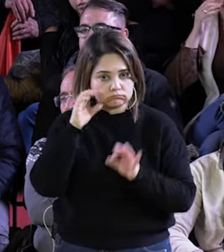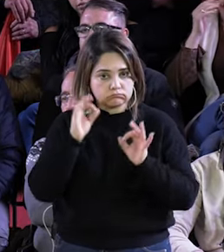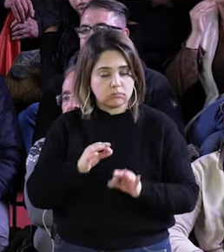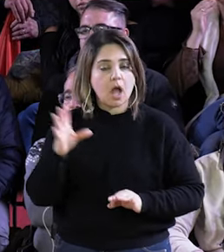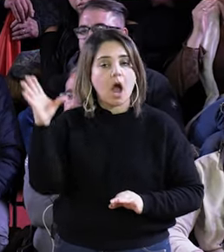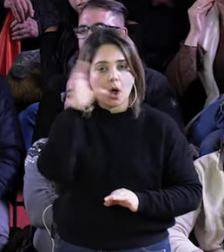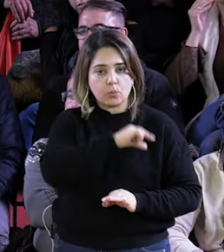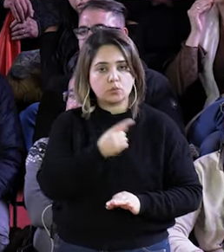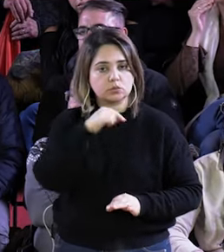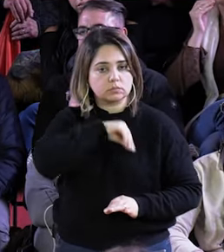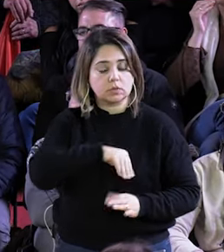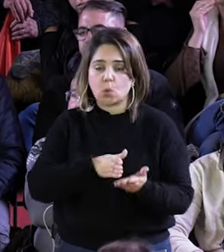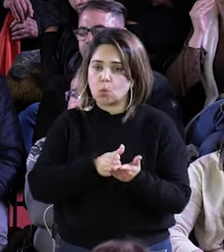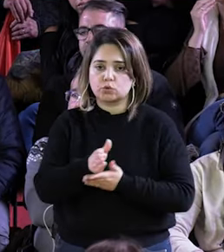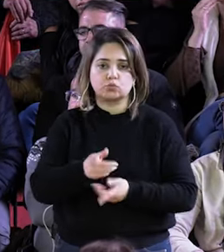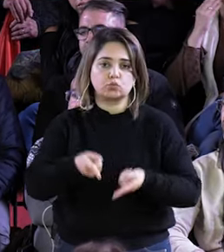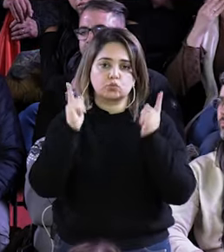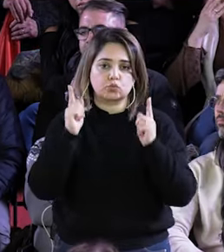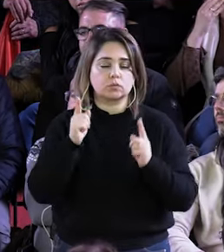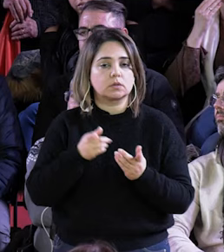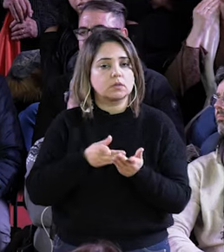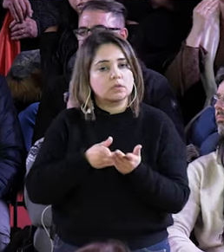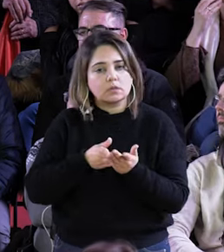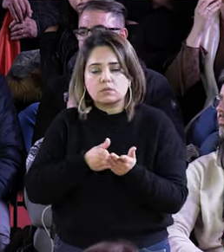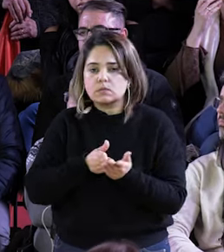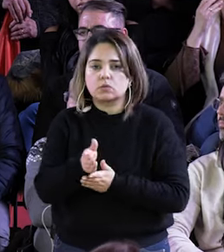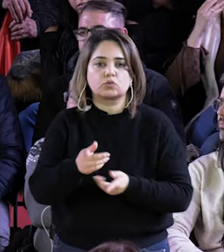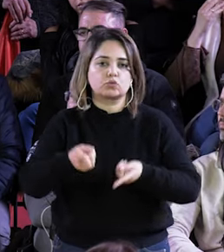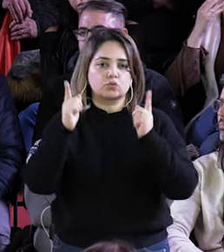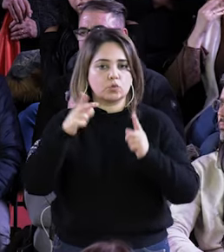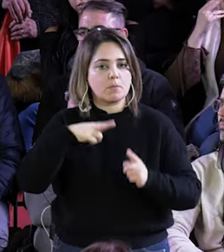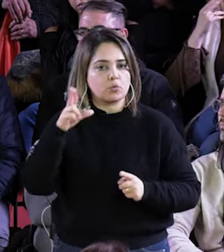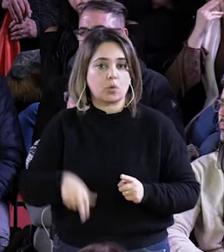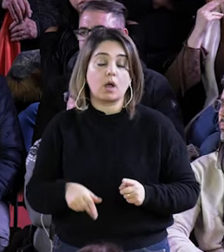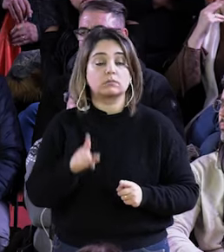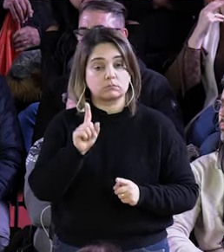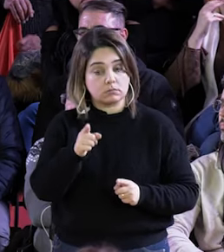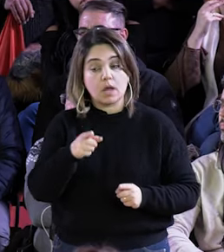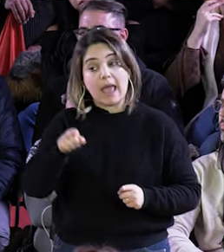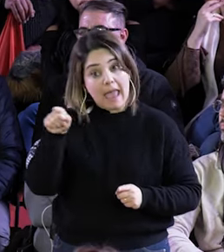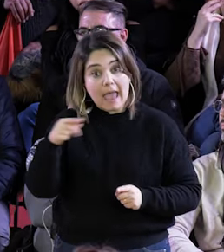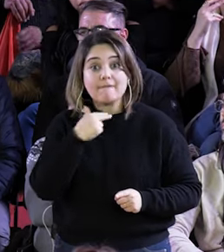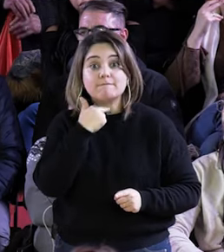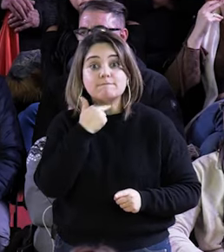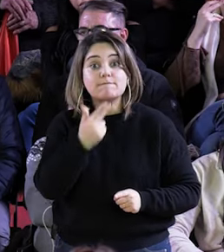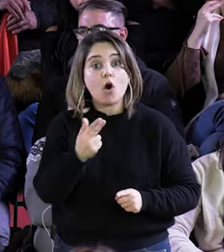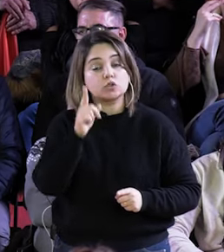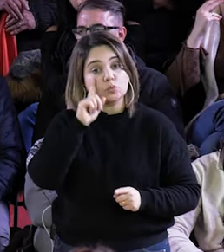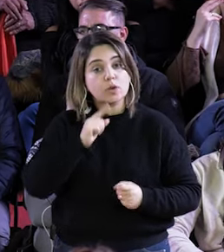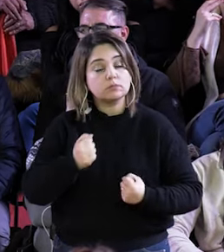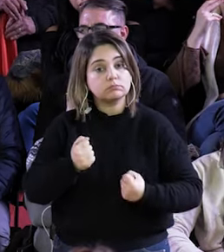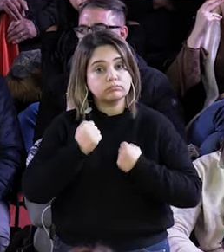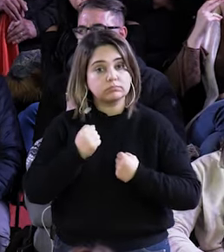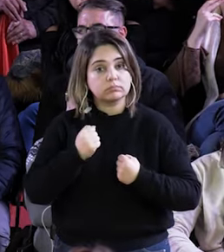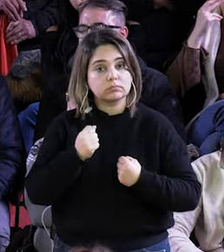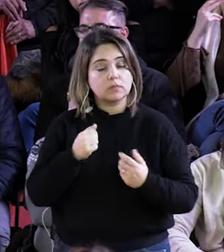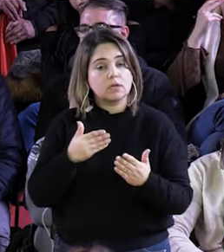salarial não Continuará não passará em Portugal é essa voz que faz das mulheres